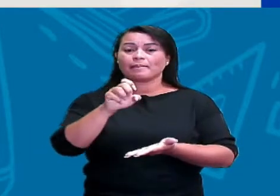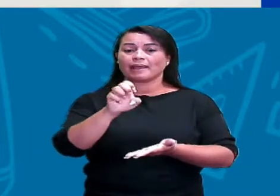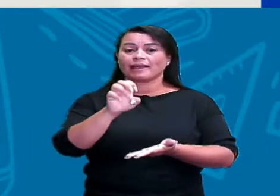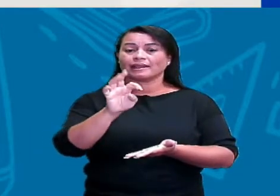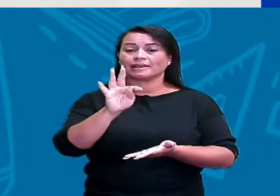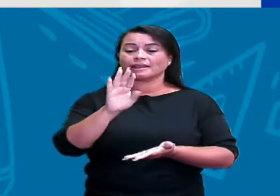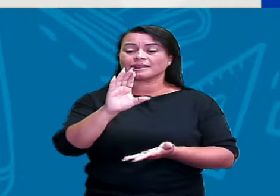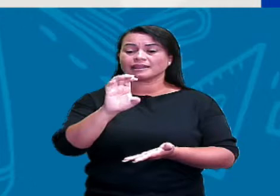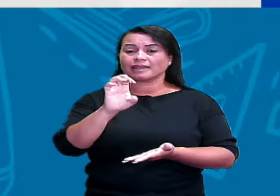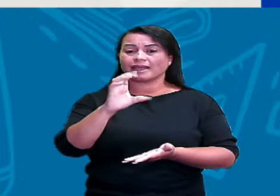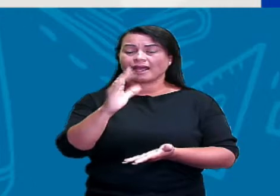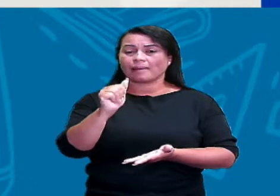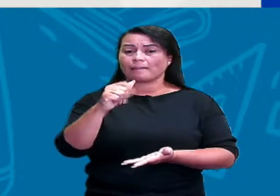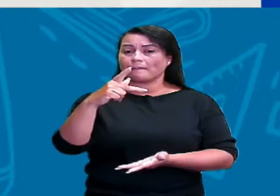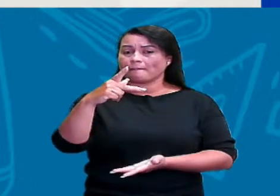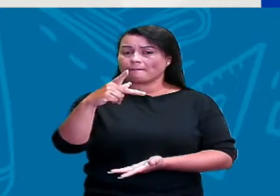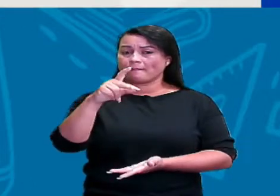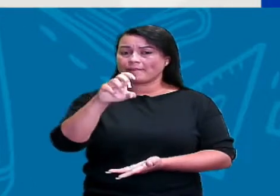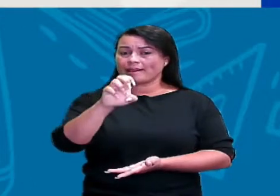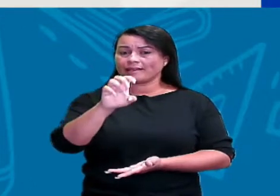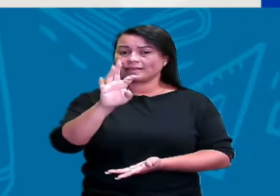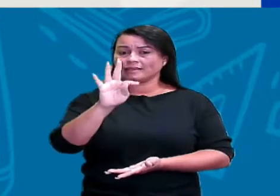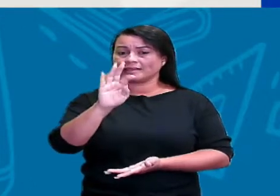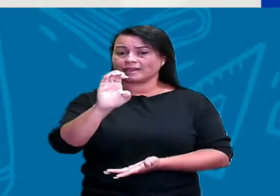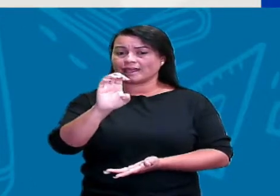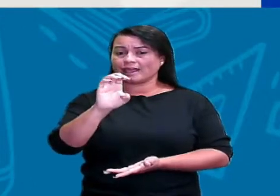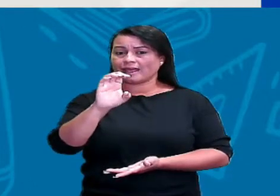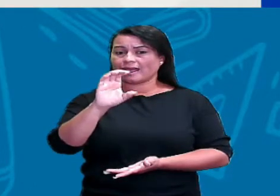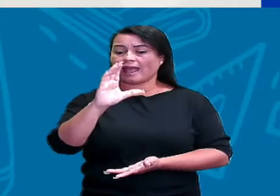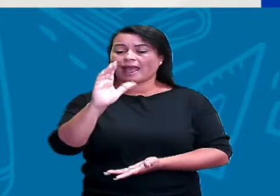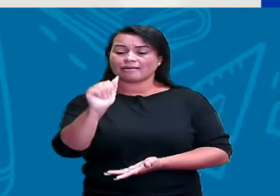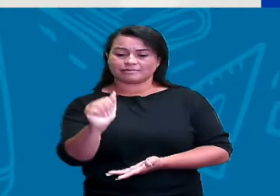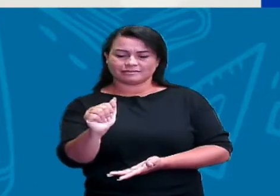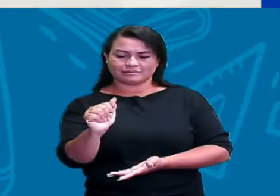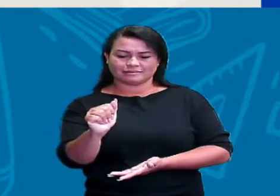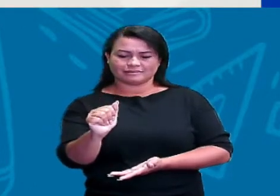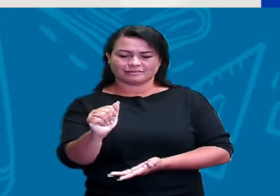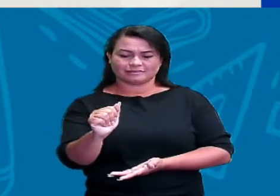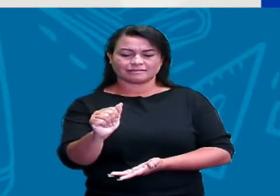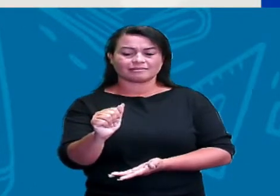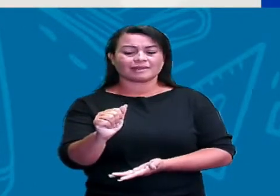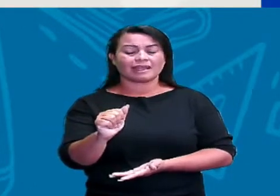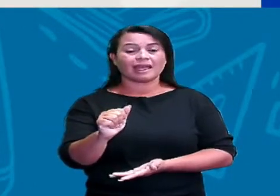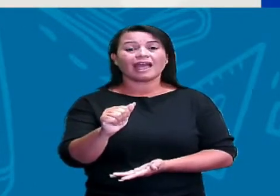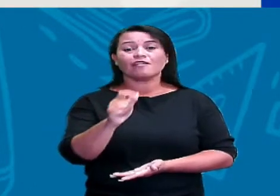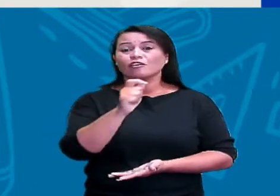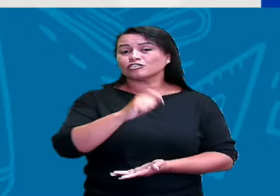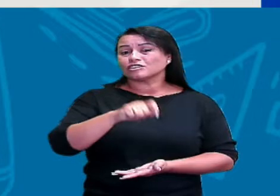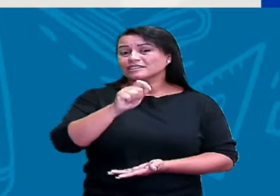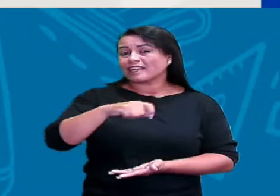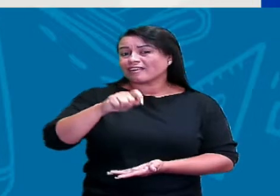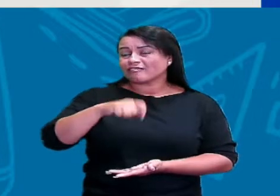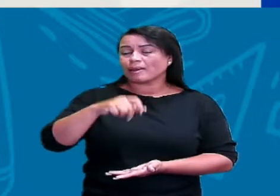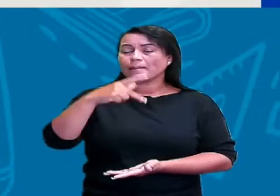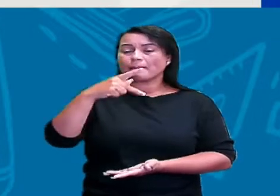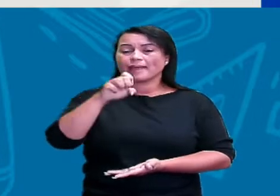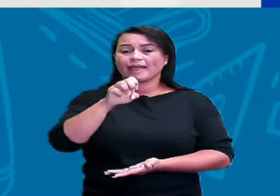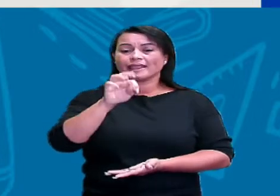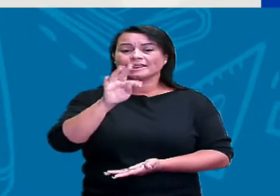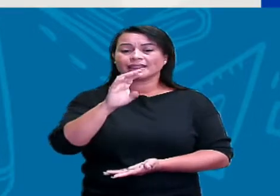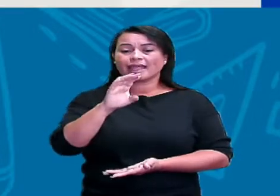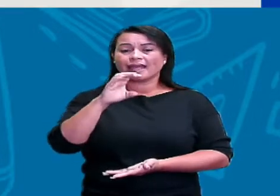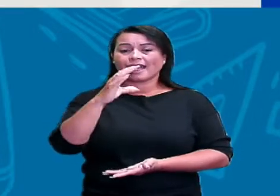ó, pé, té, cá. Eu vou escrever a palavra peteca.